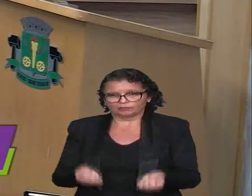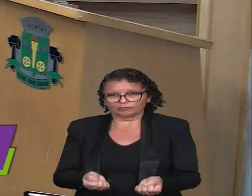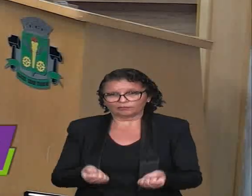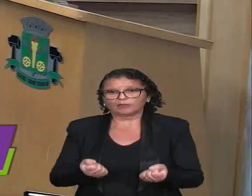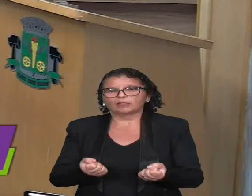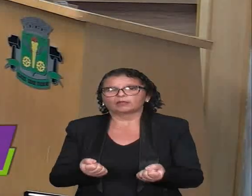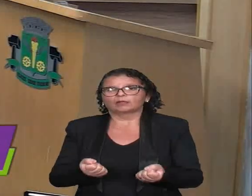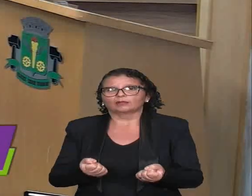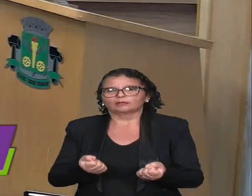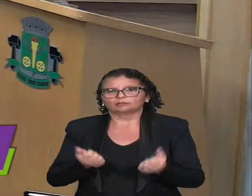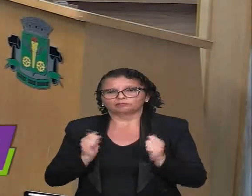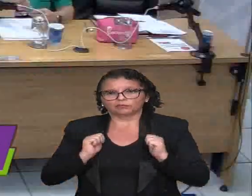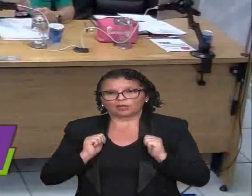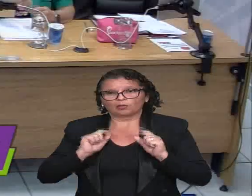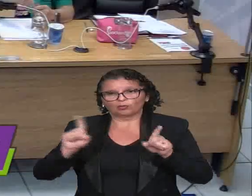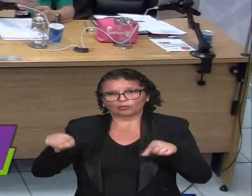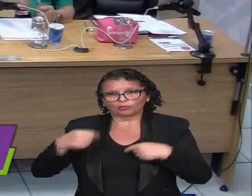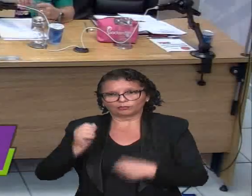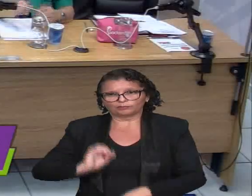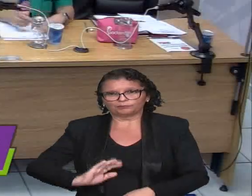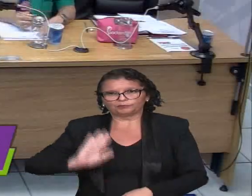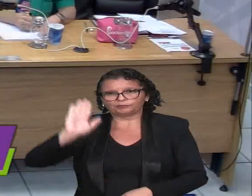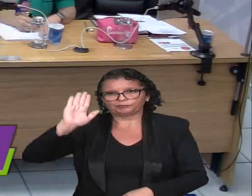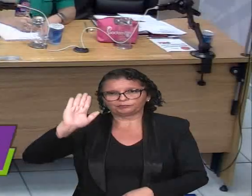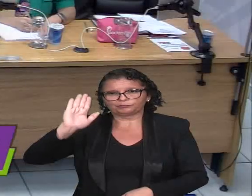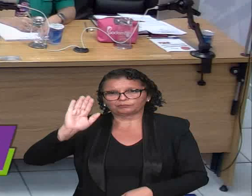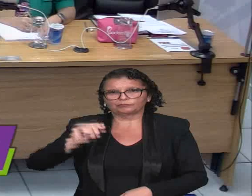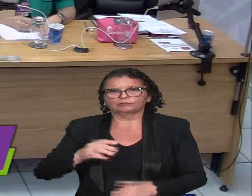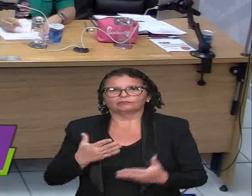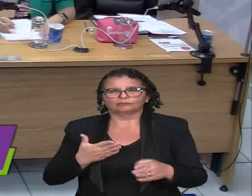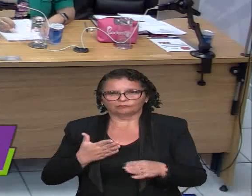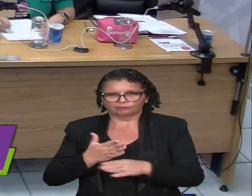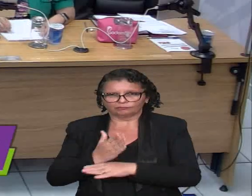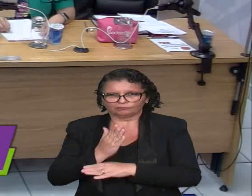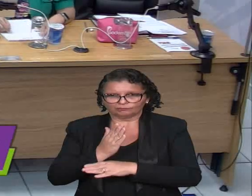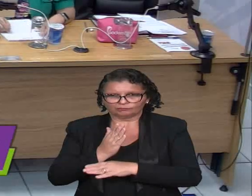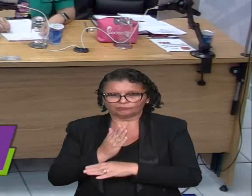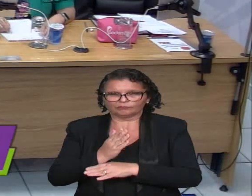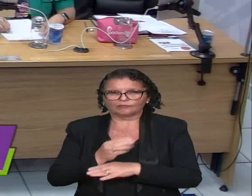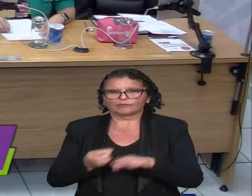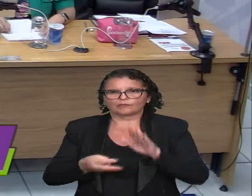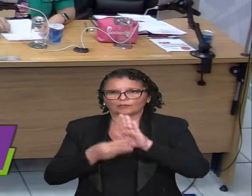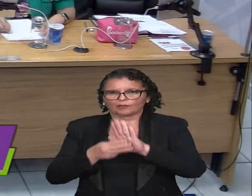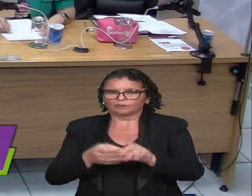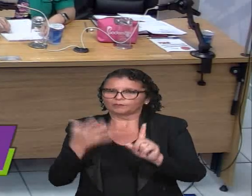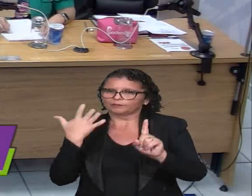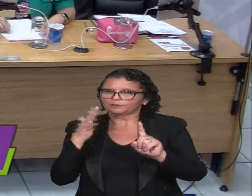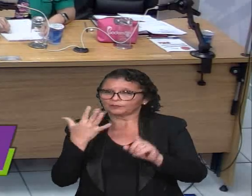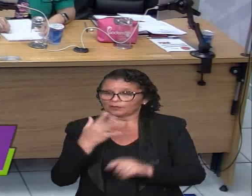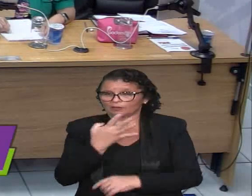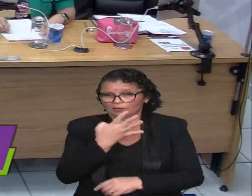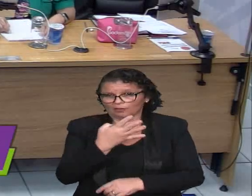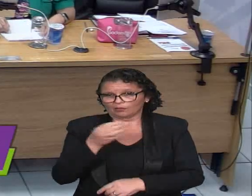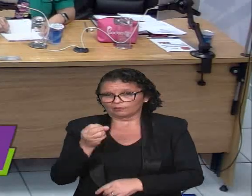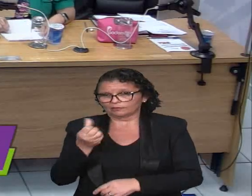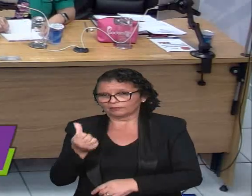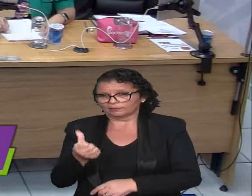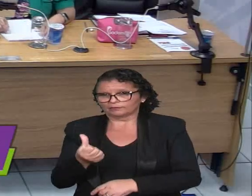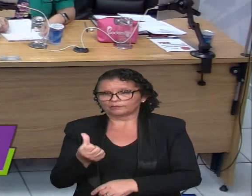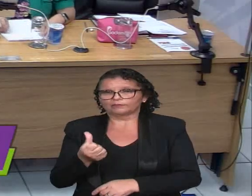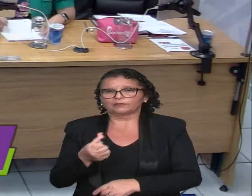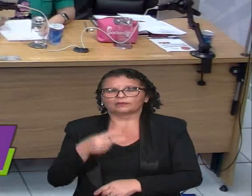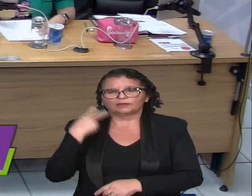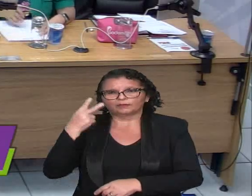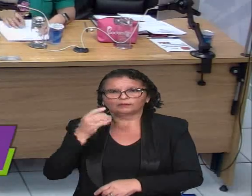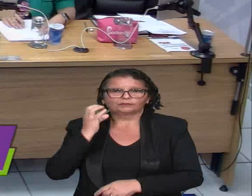favorável permaneça Como estão os contrários se manifestam aprovada a Moção de aplauso 406 de 2023